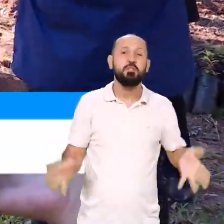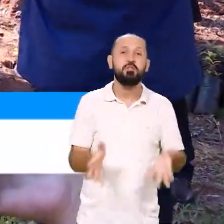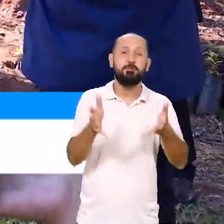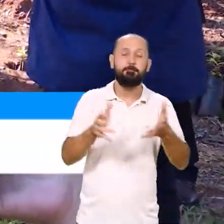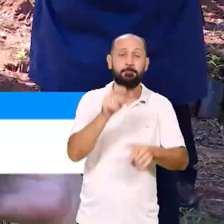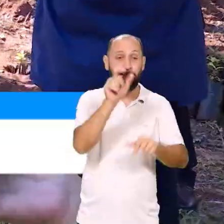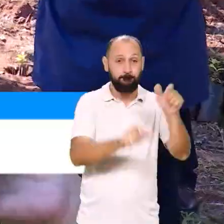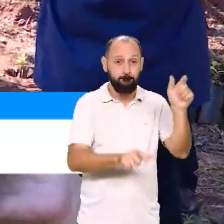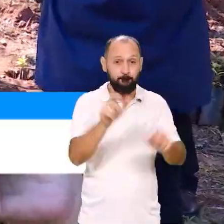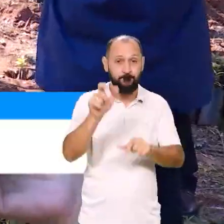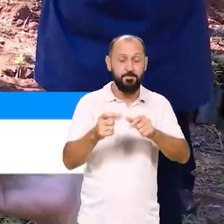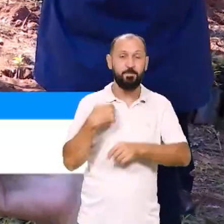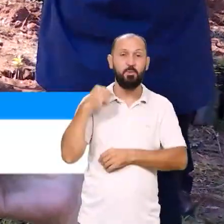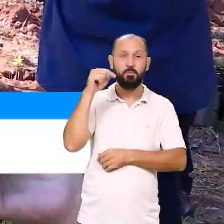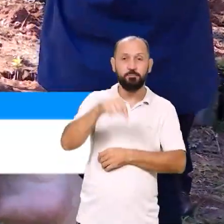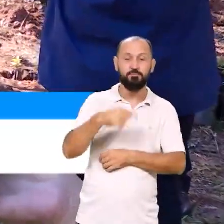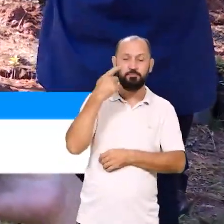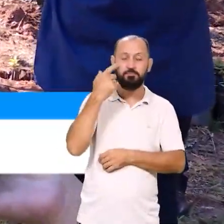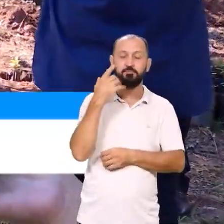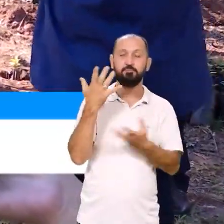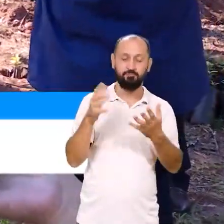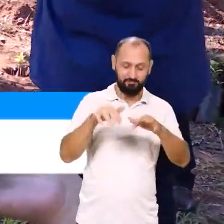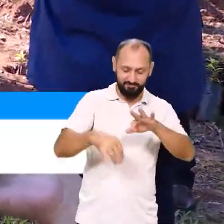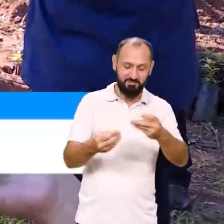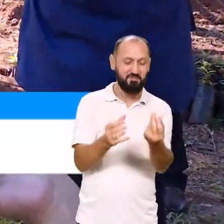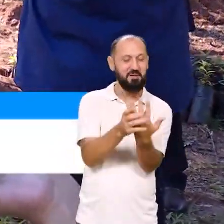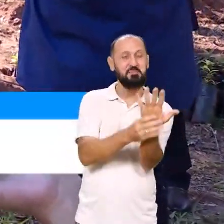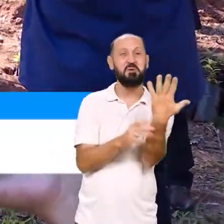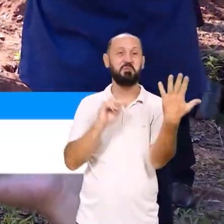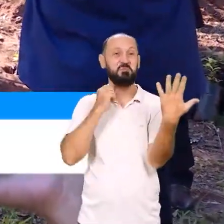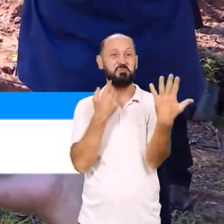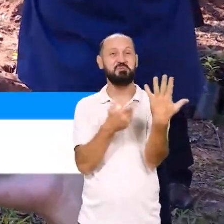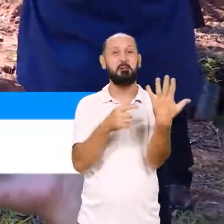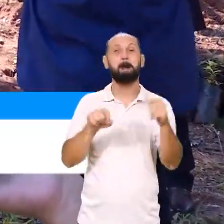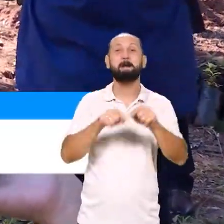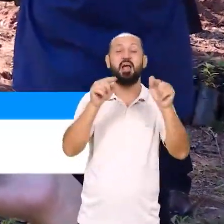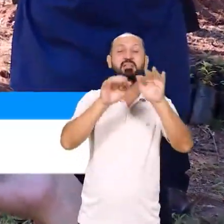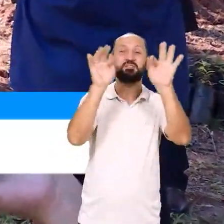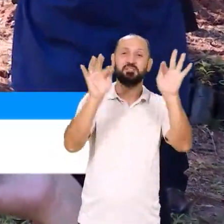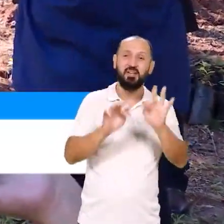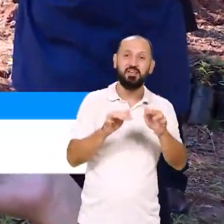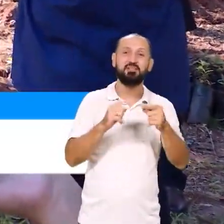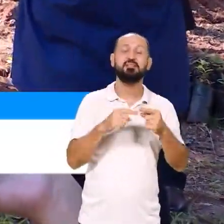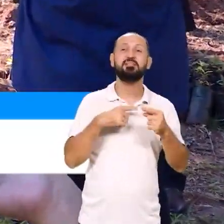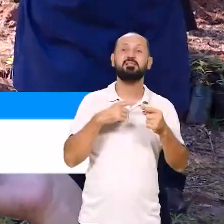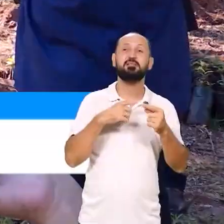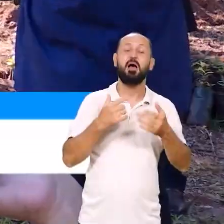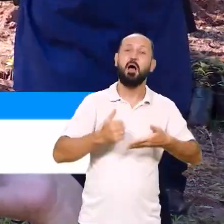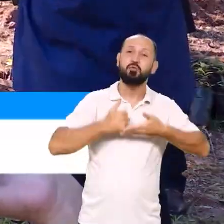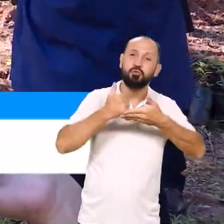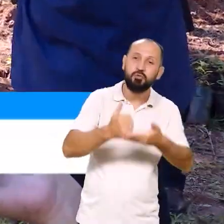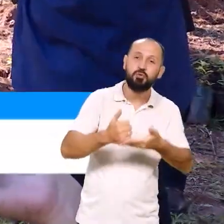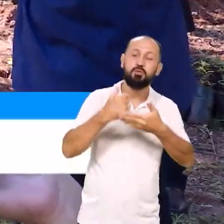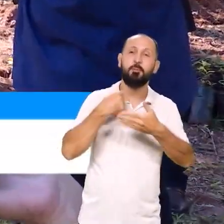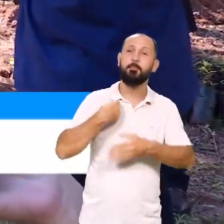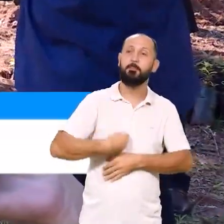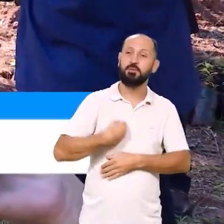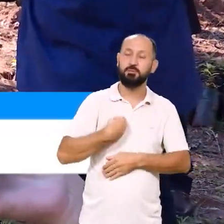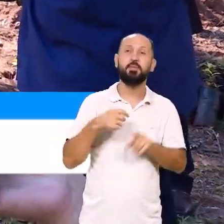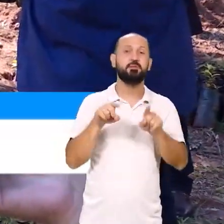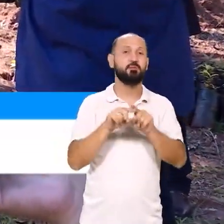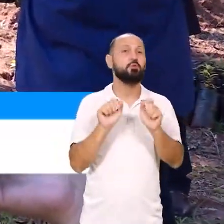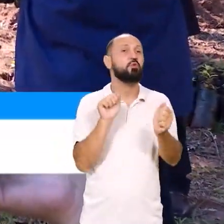estimular mais pessoas, né? Estou aqui, com a mãozinha suja, mas muito feliz de poder contribuir, de poder estar